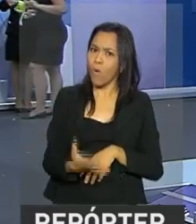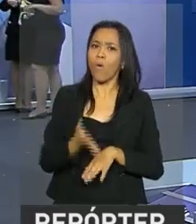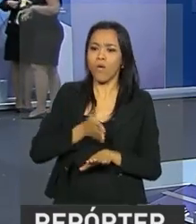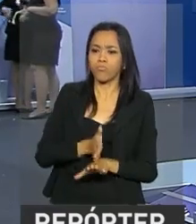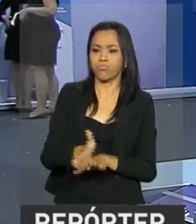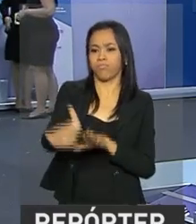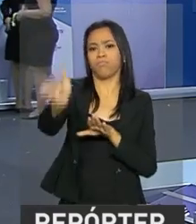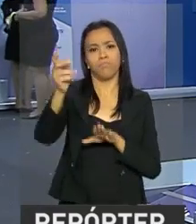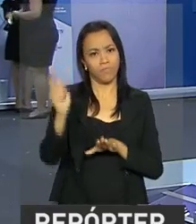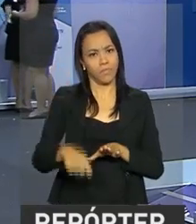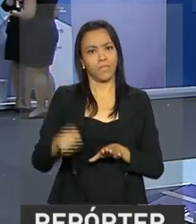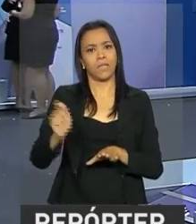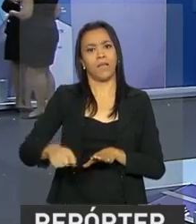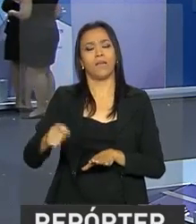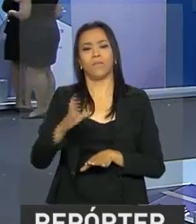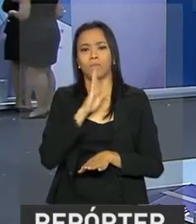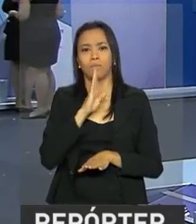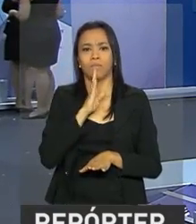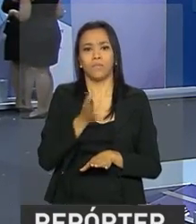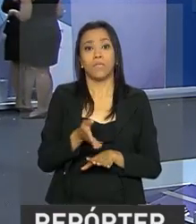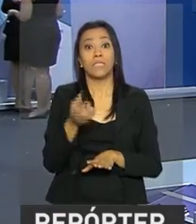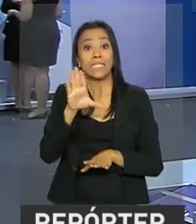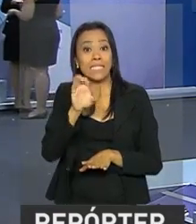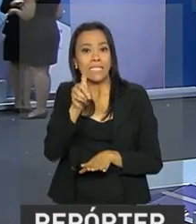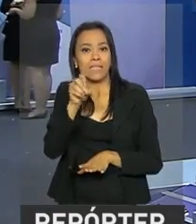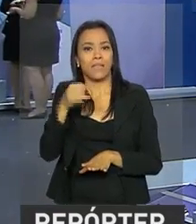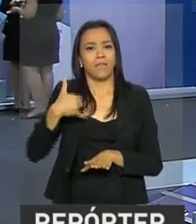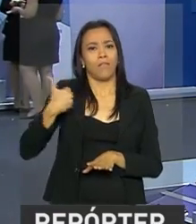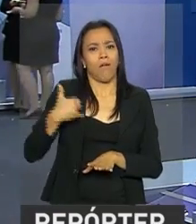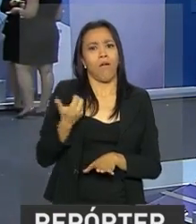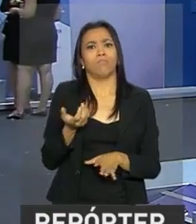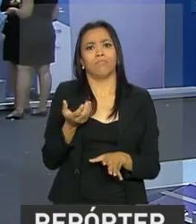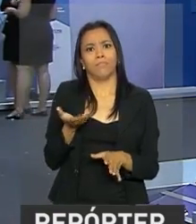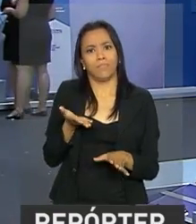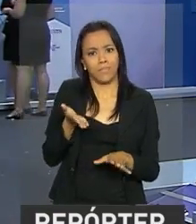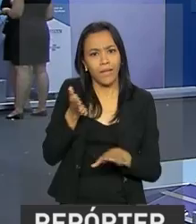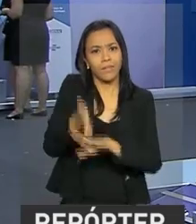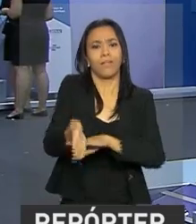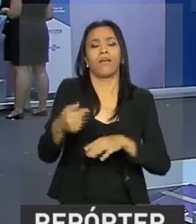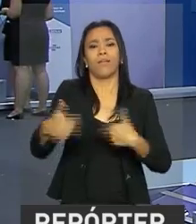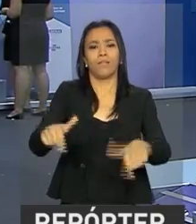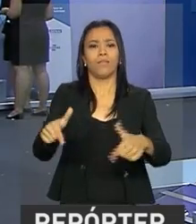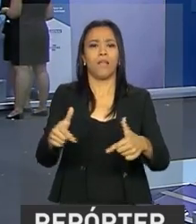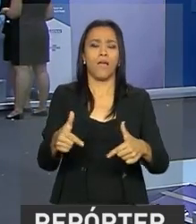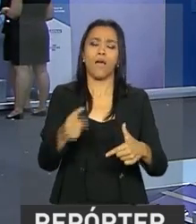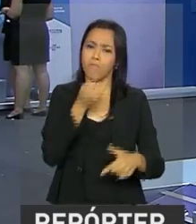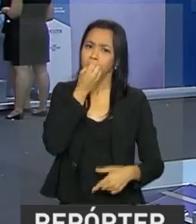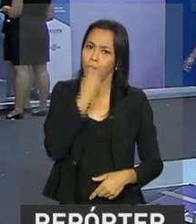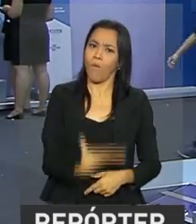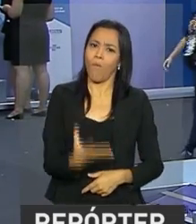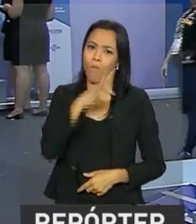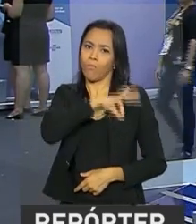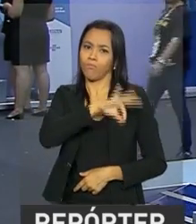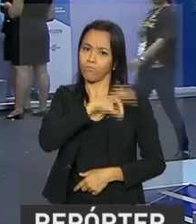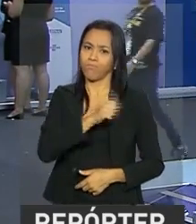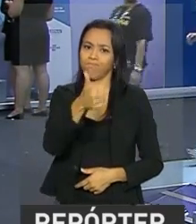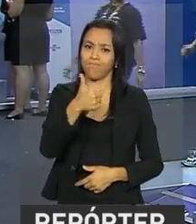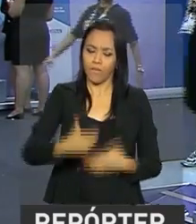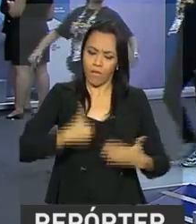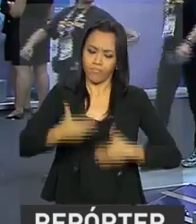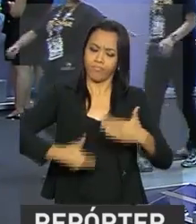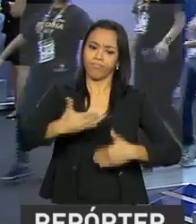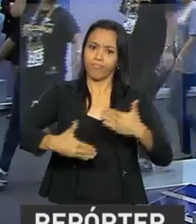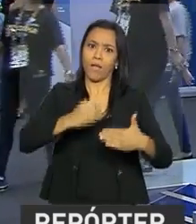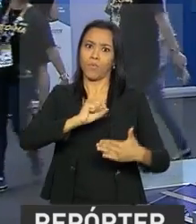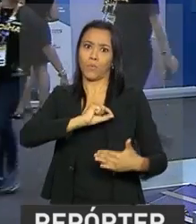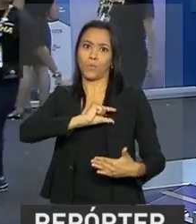pode fazer, vai entrar mais cedo no mercado de trabalho, vai ter uma profissão bem remunerada, que evolui ao longo do